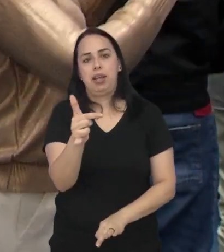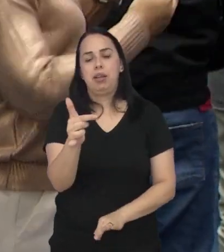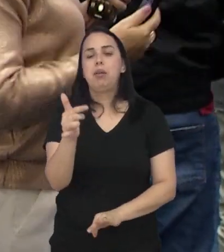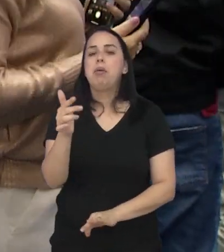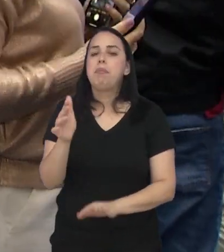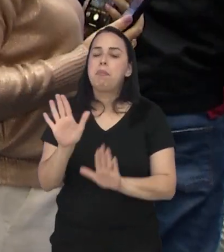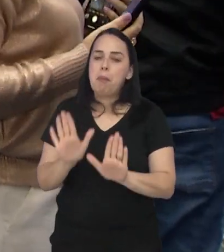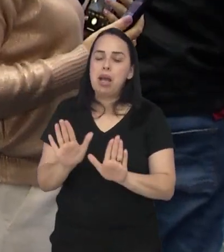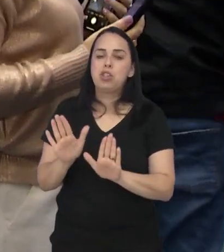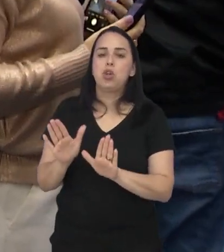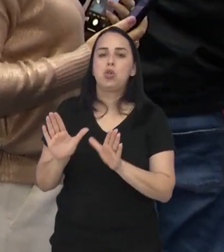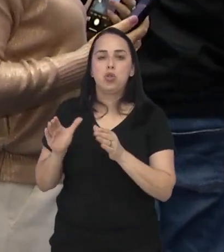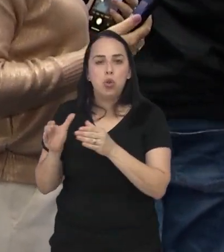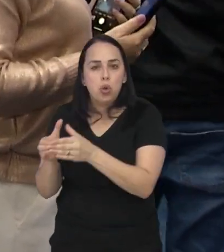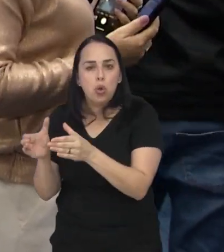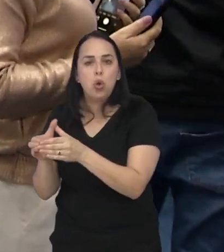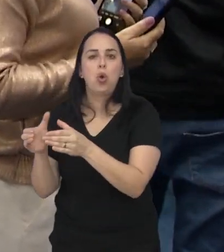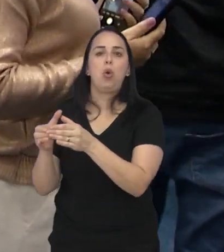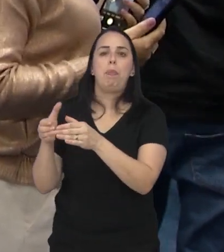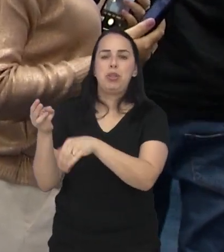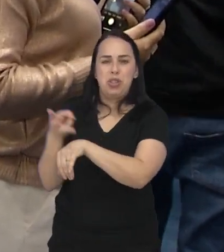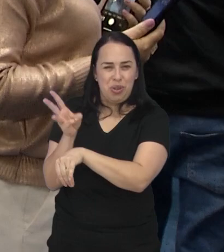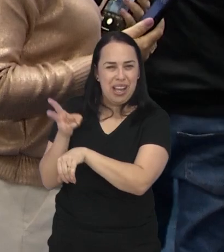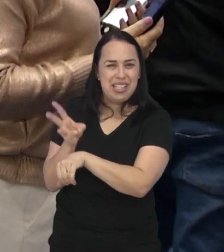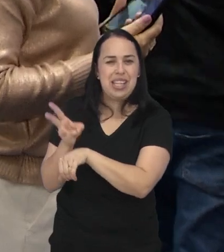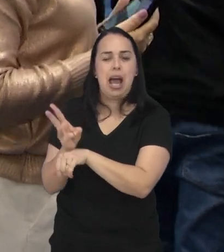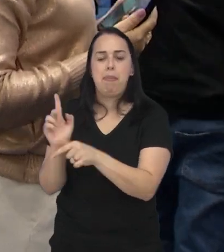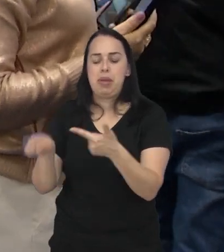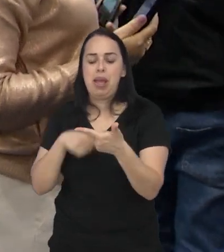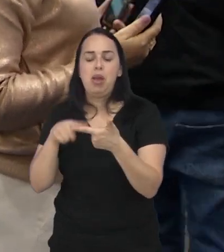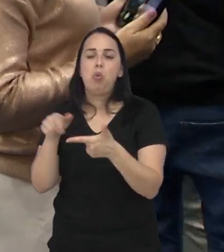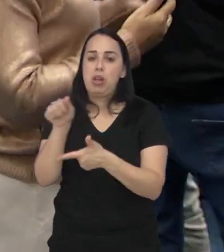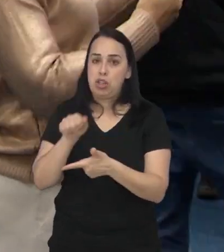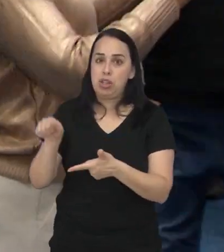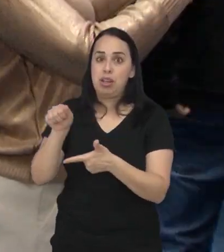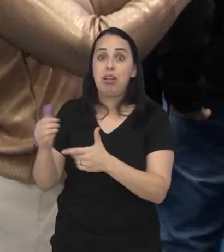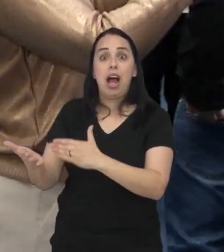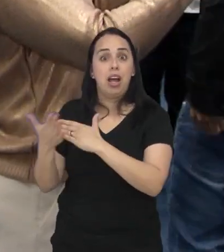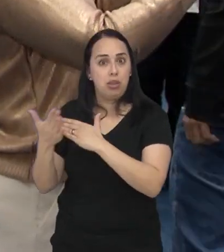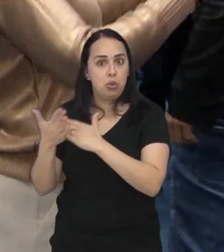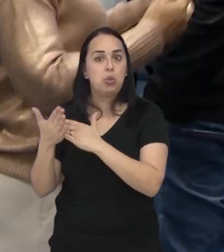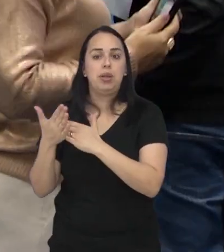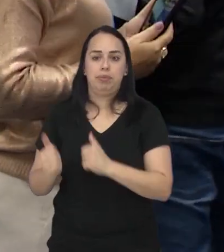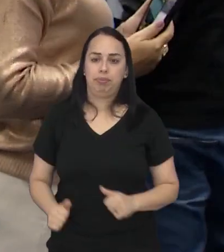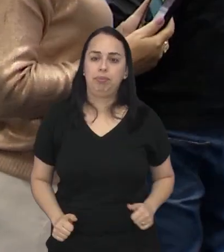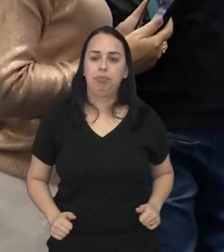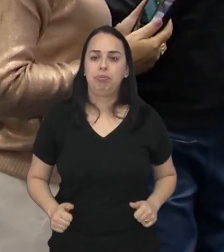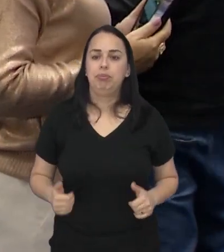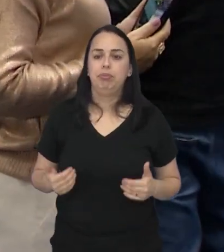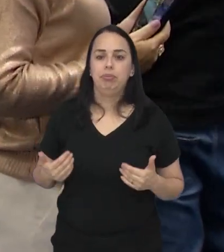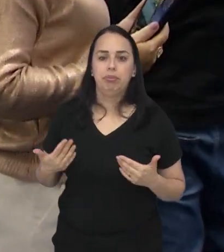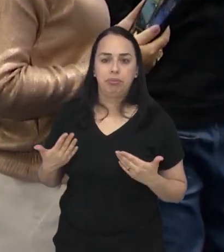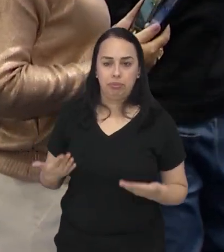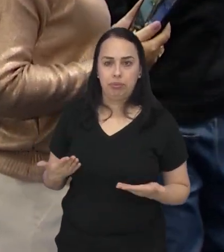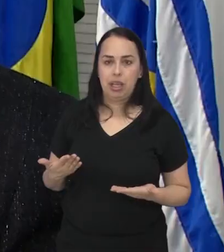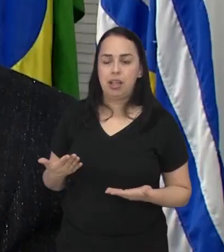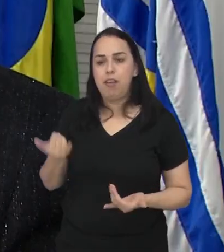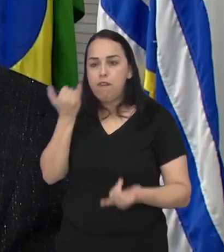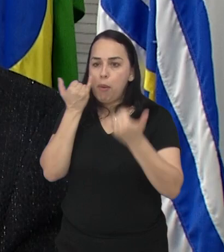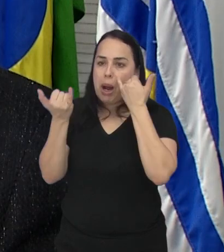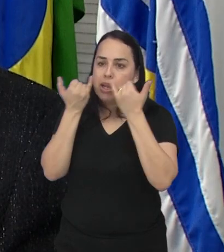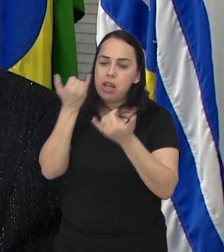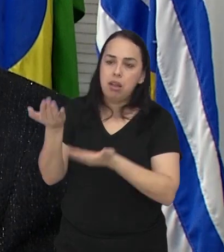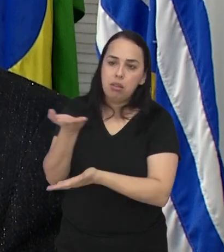bem estruturada, tem iniciado através desses grupos mesmo de síndicos, grupos de WhatsApp, associações, isso tem ajudado muito o mercado.